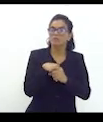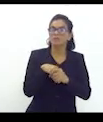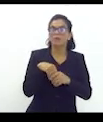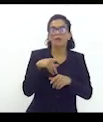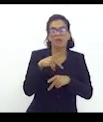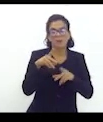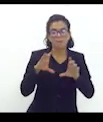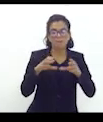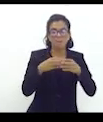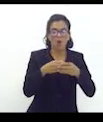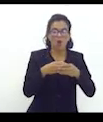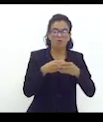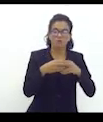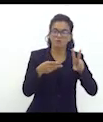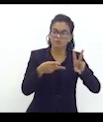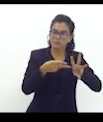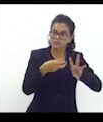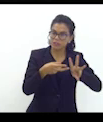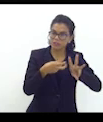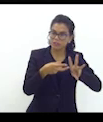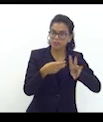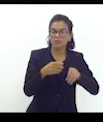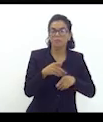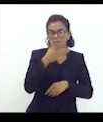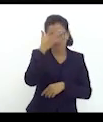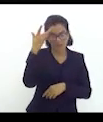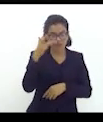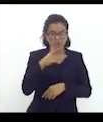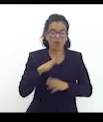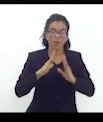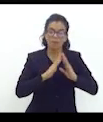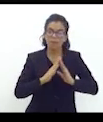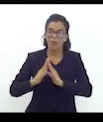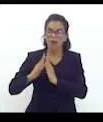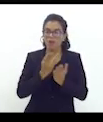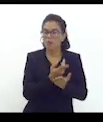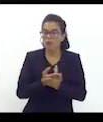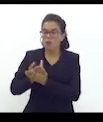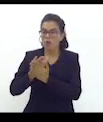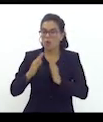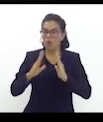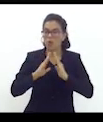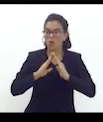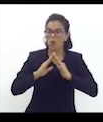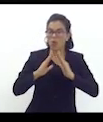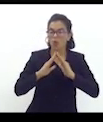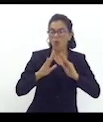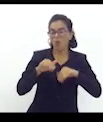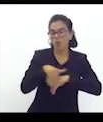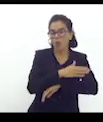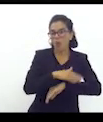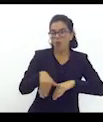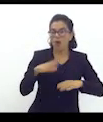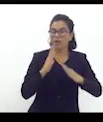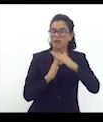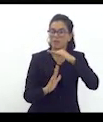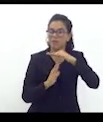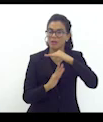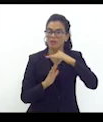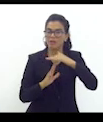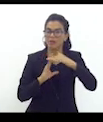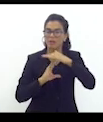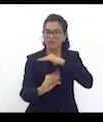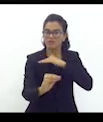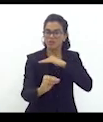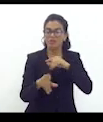comunidades tradicionais, pessoas em situação de rua, migrantes e refugiadas, em medidas de